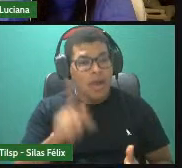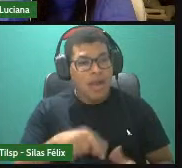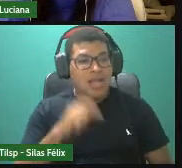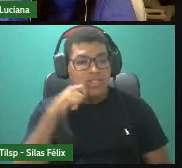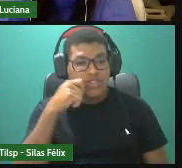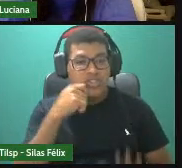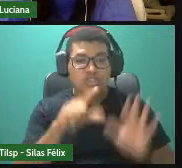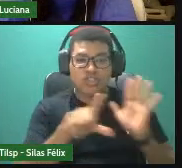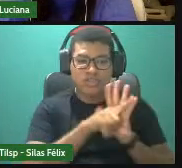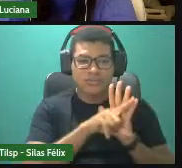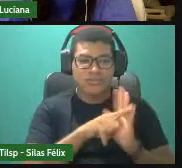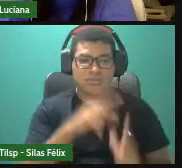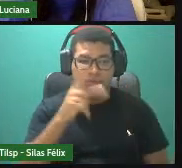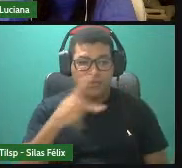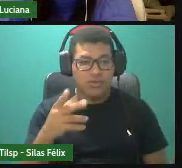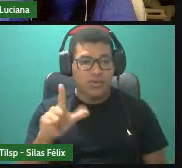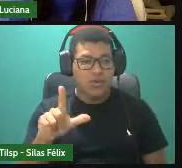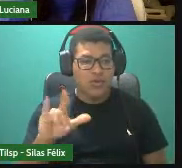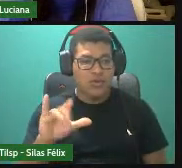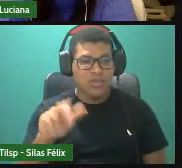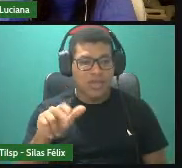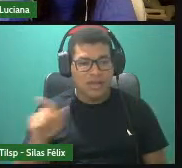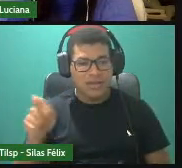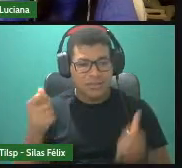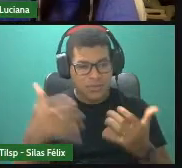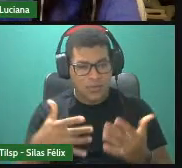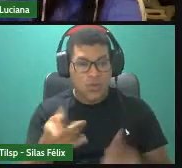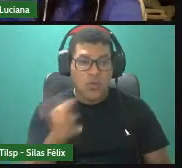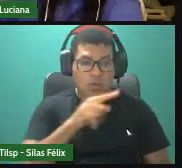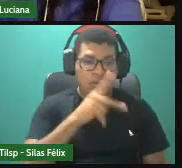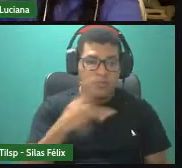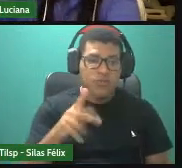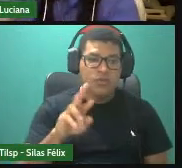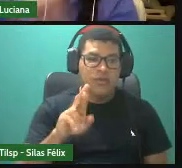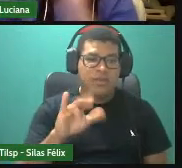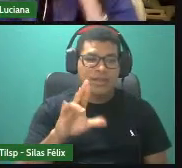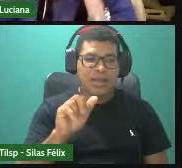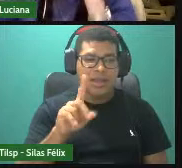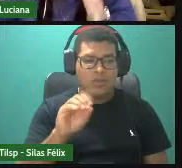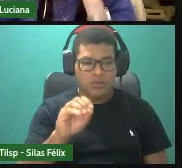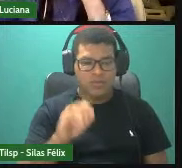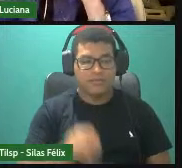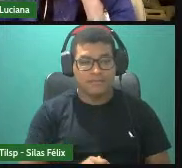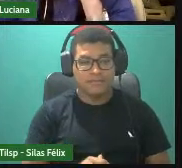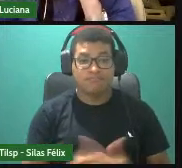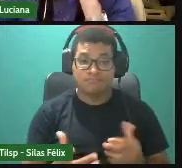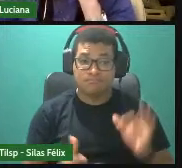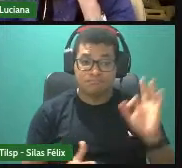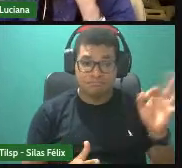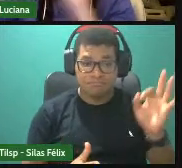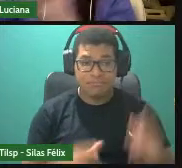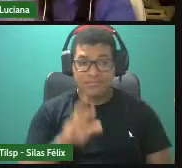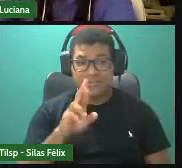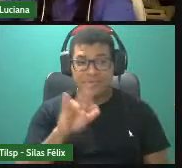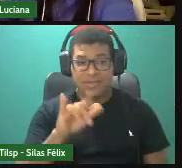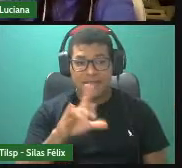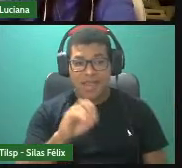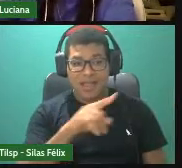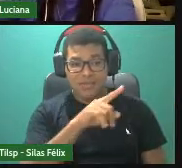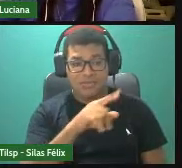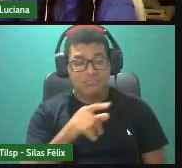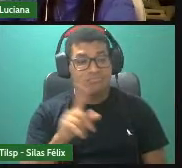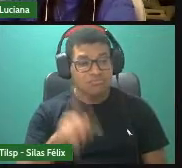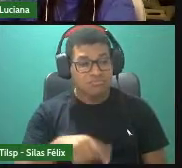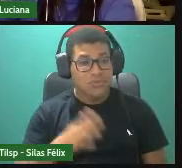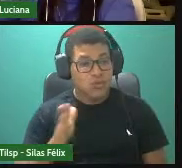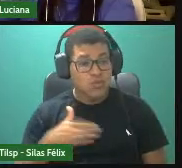aí a professora Luciana, o professor Ricardo, tá? E, sinceramente, Ricardo, foi até uma surpresa saber o quão